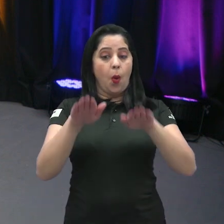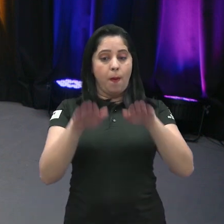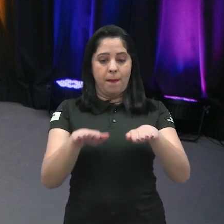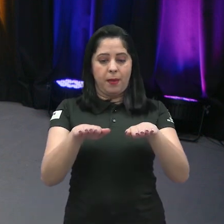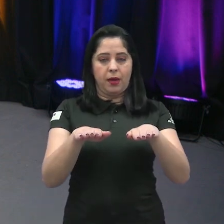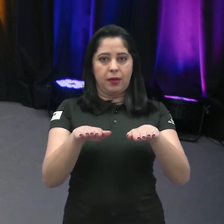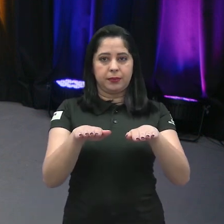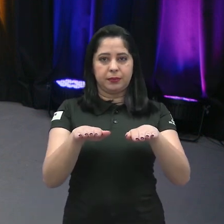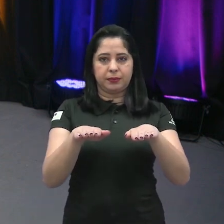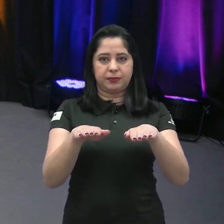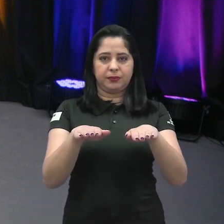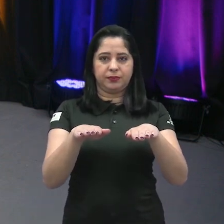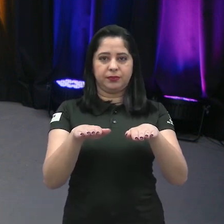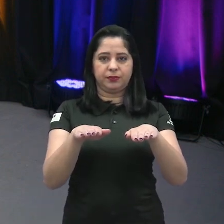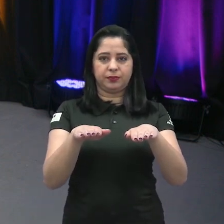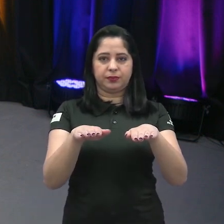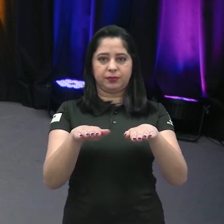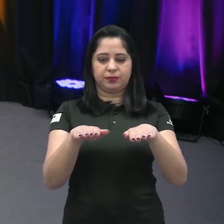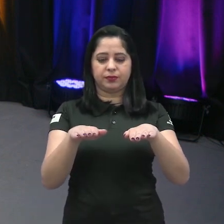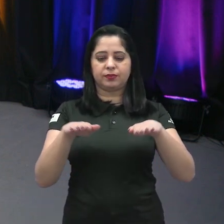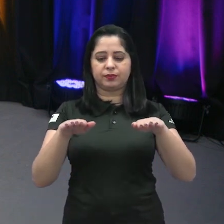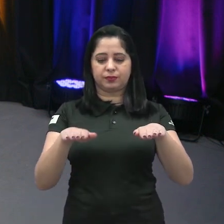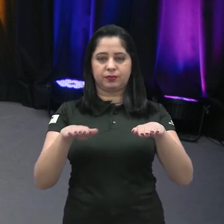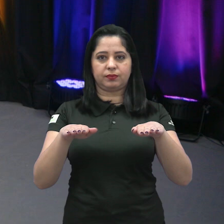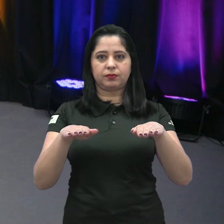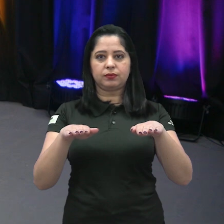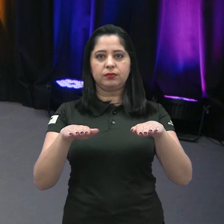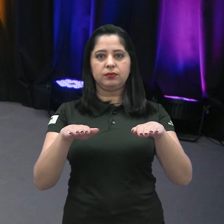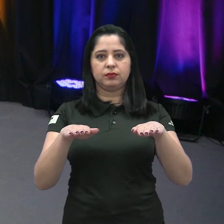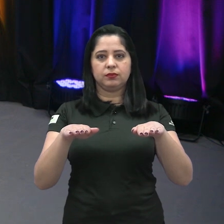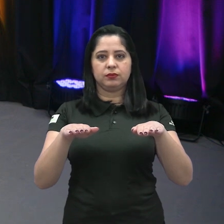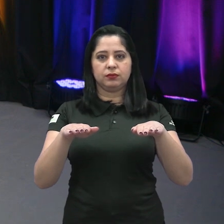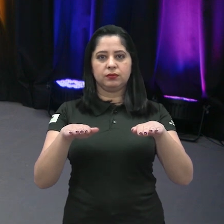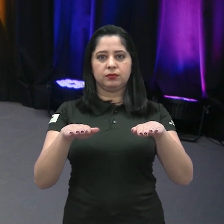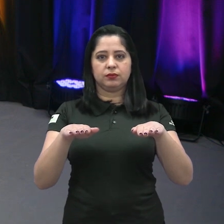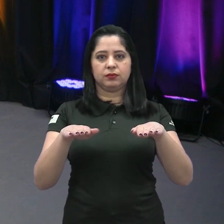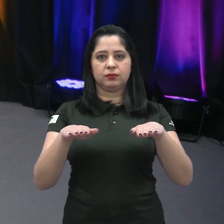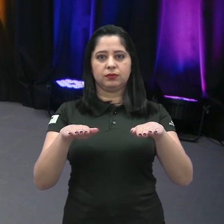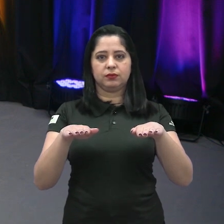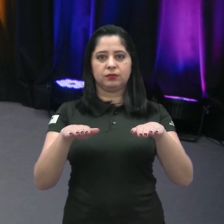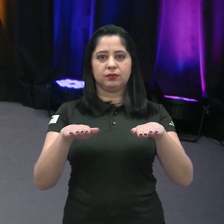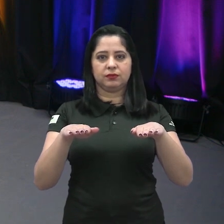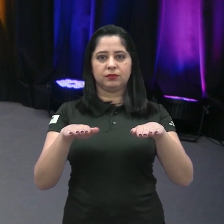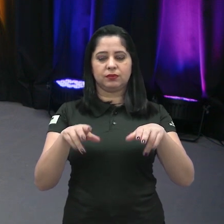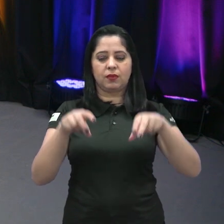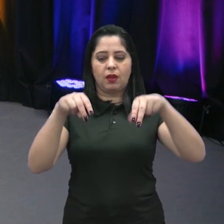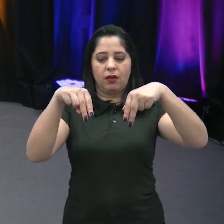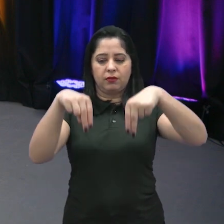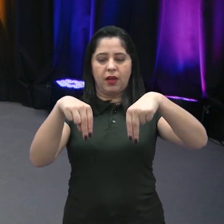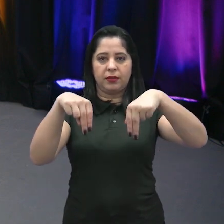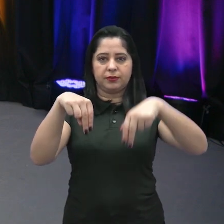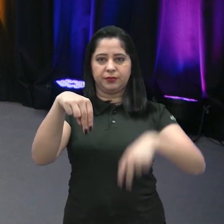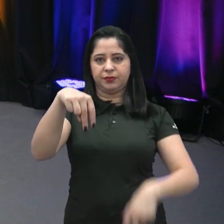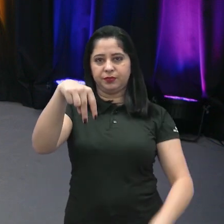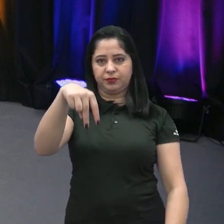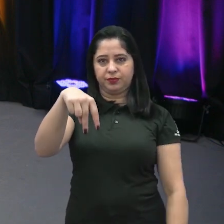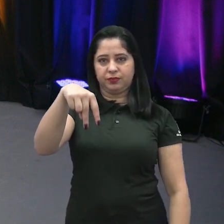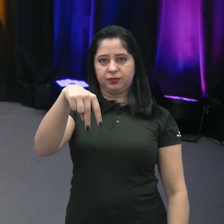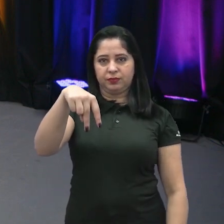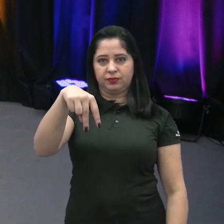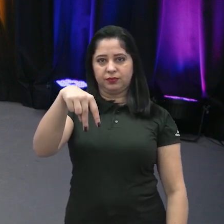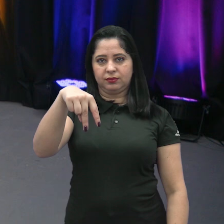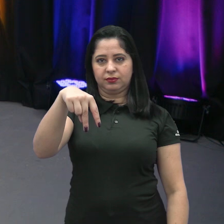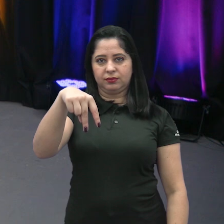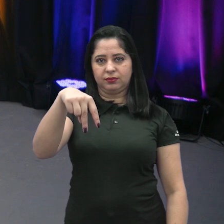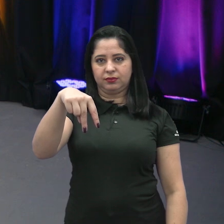pés levemente afastados. Nós vamos trabalhar aqui. Flexionou seu joelho. Nós